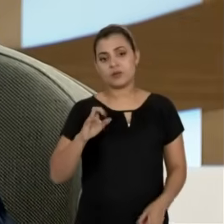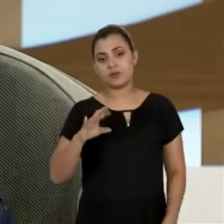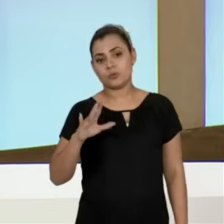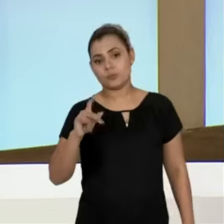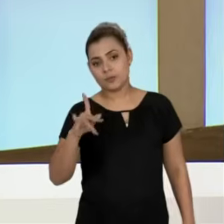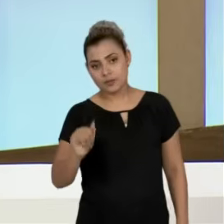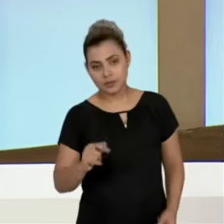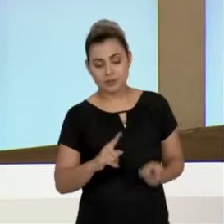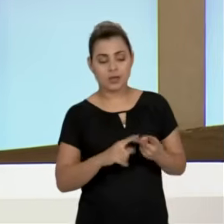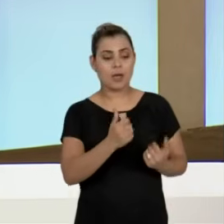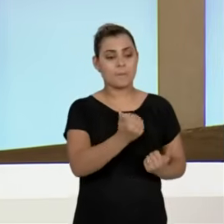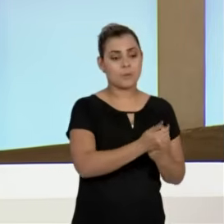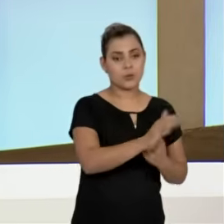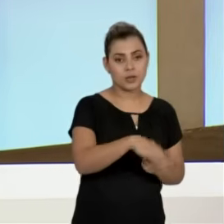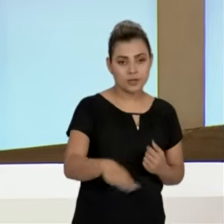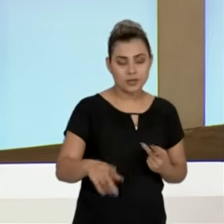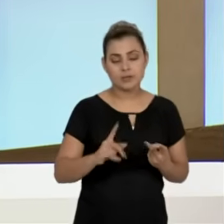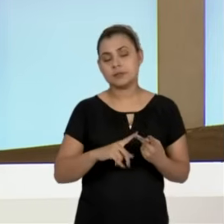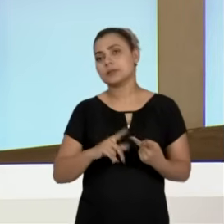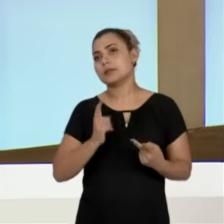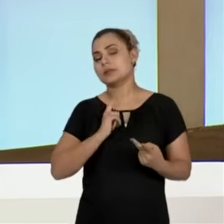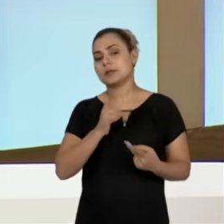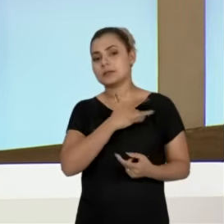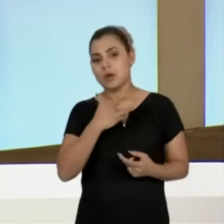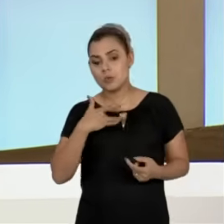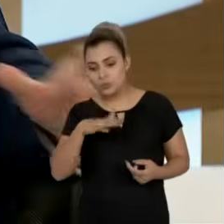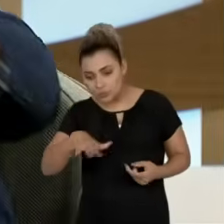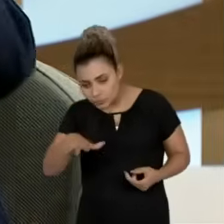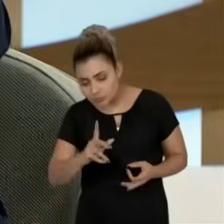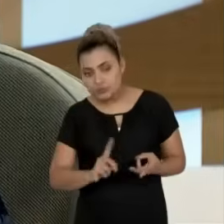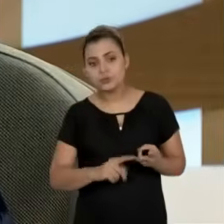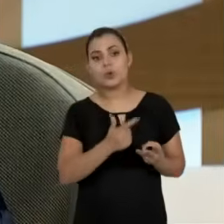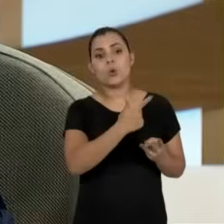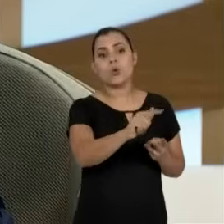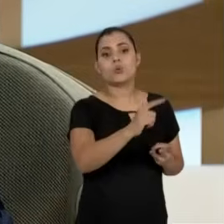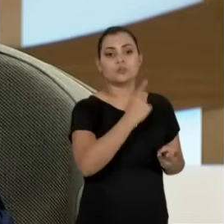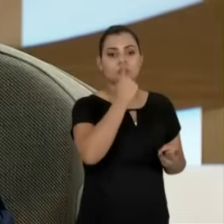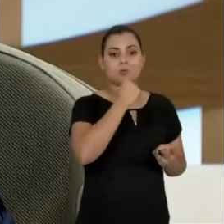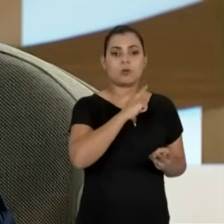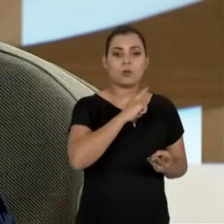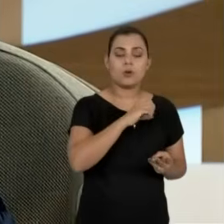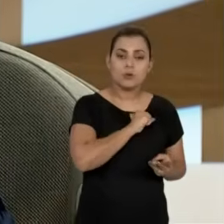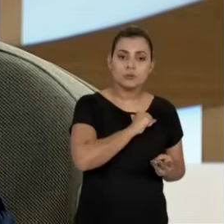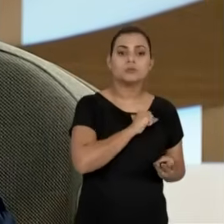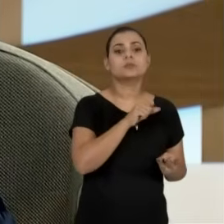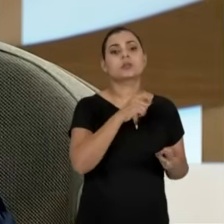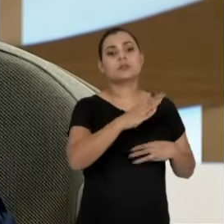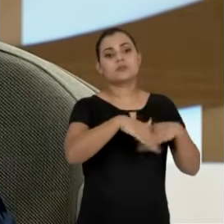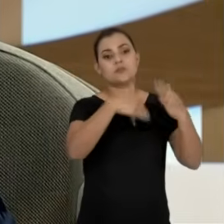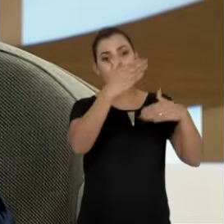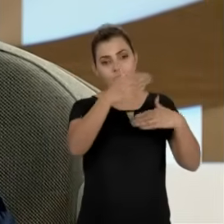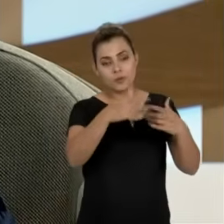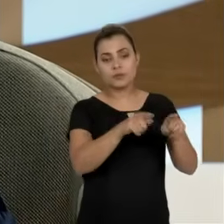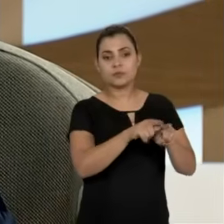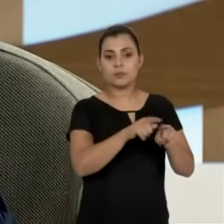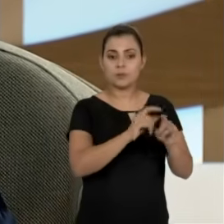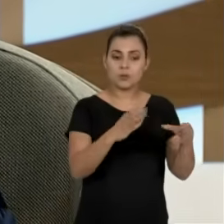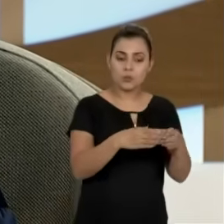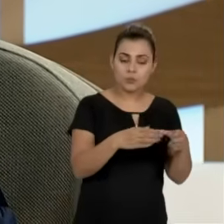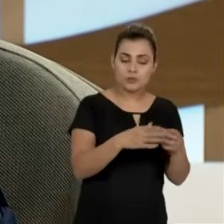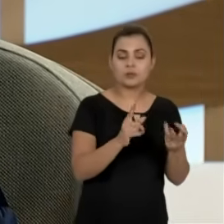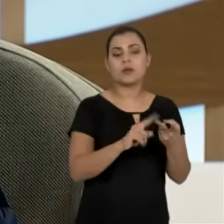criança, outros gostam de dar medicação, outros gostam de saúde, né? Outros gostam de apoiar o desenvolvimento de